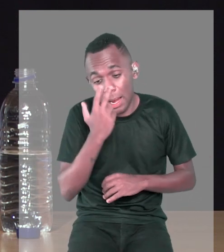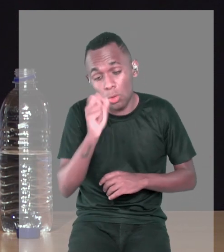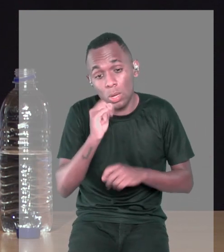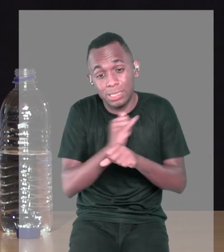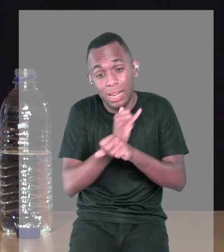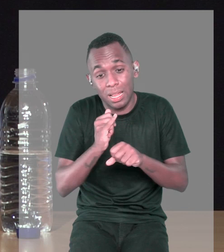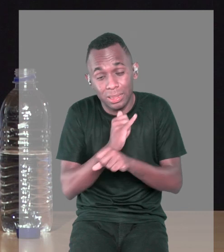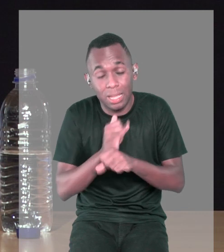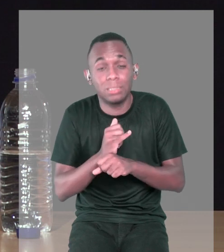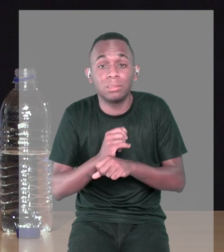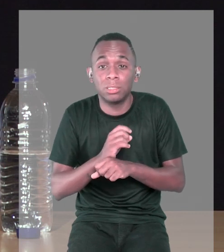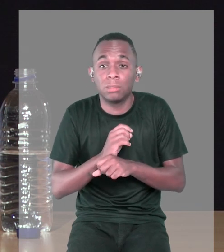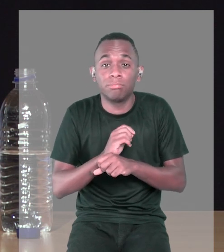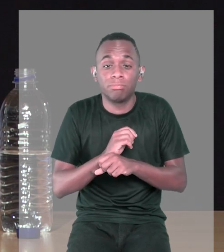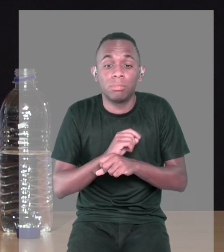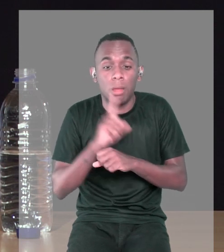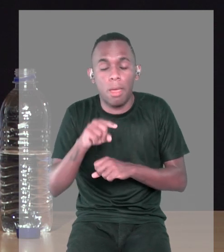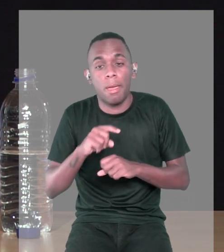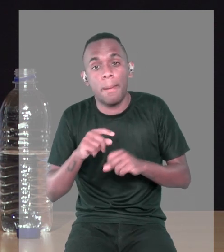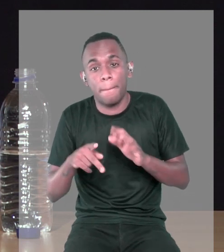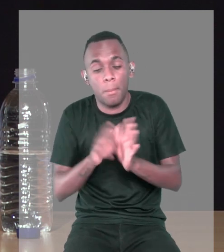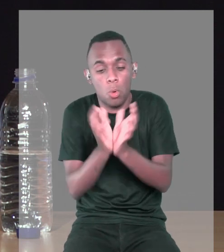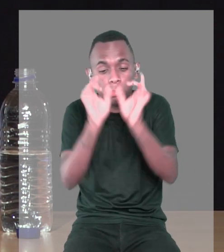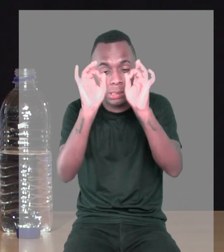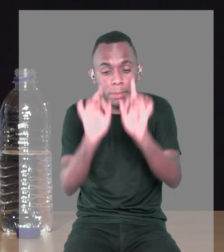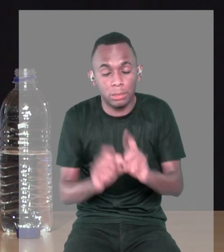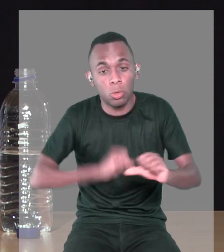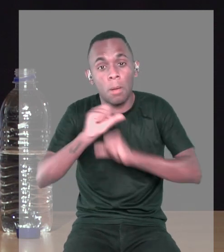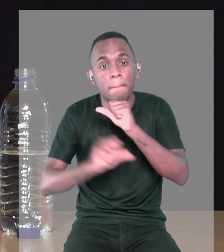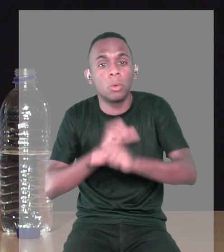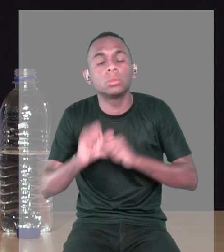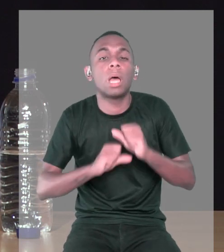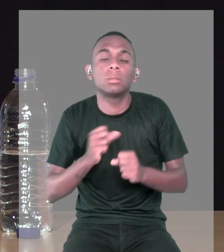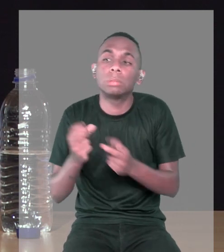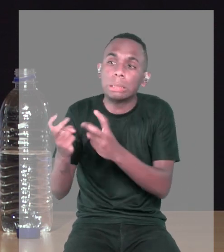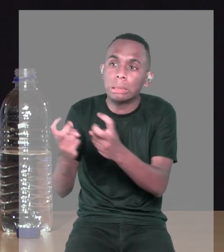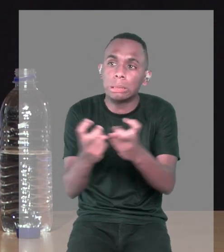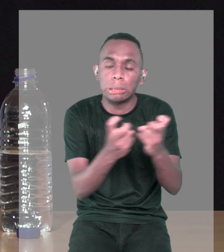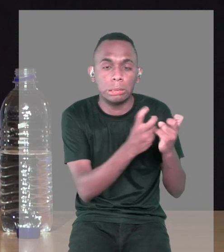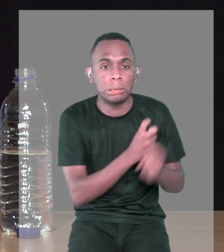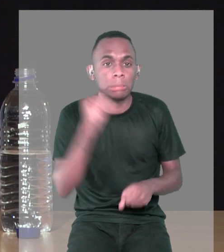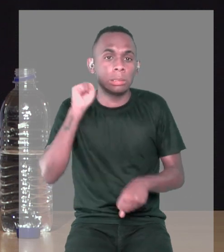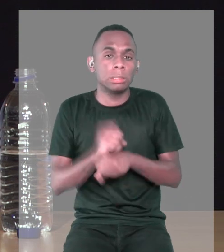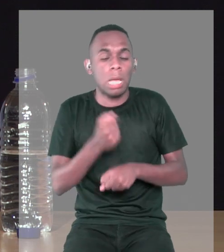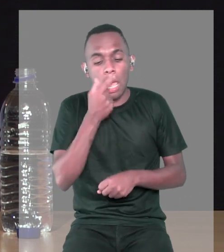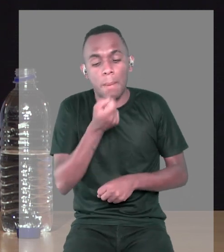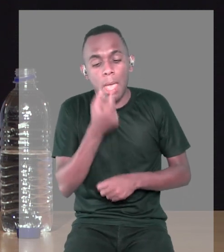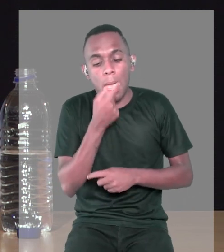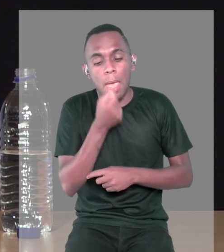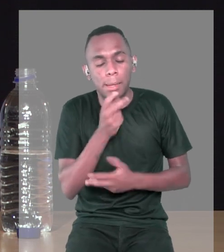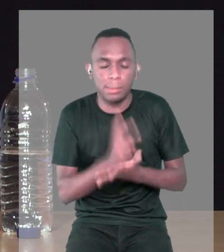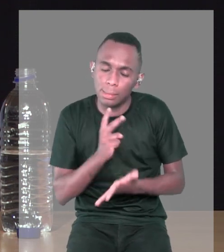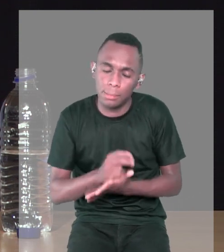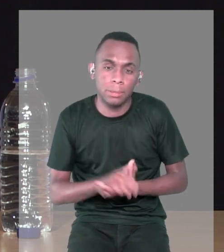tratá-lo lhe parecia o único meio de não ser dominada por ele e pelos especialistas que a transformariam em consumidora passiva